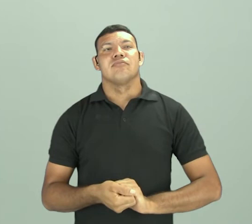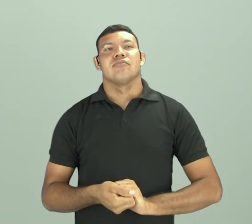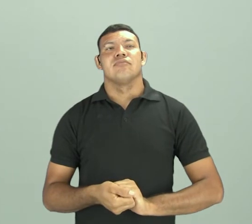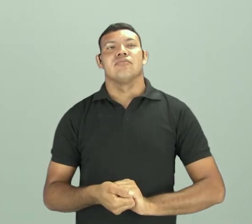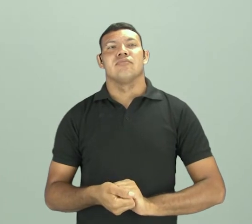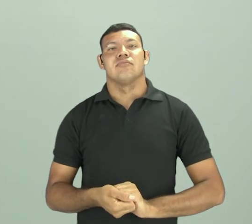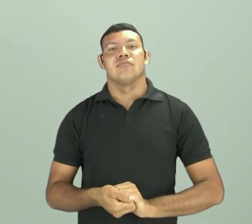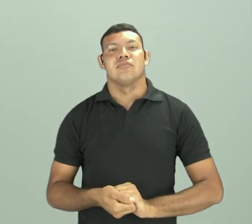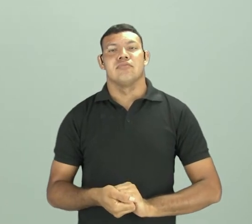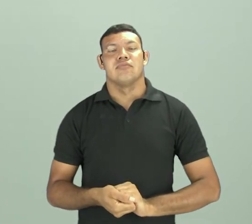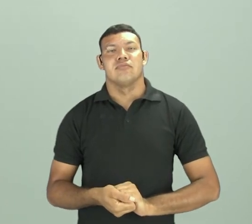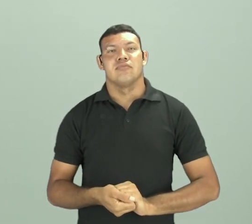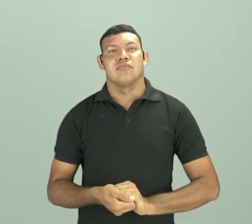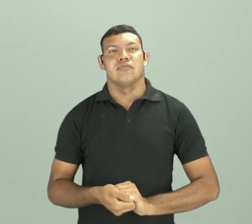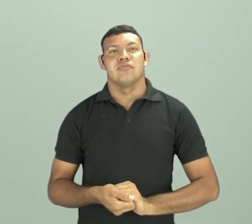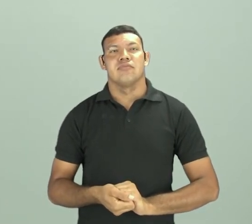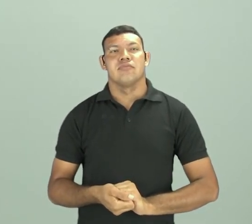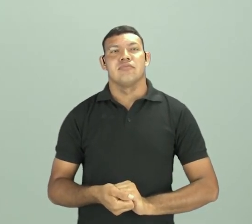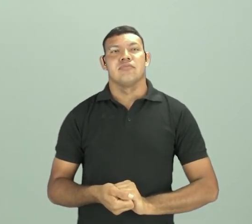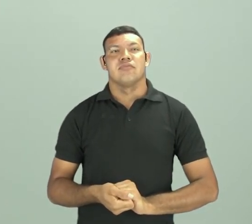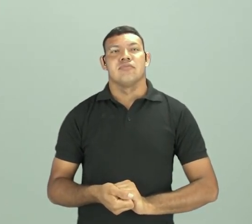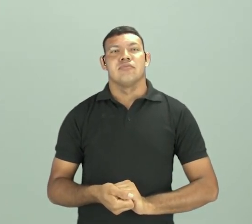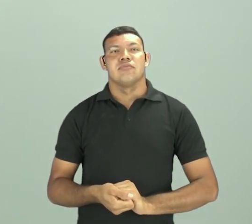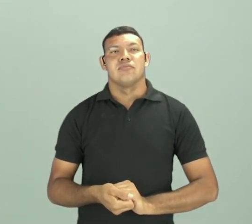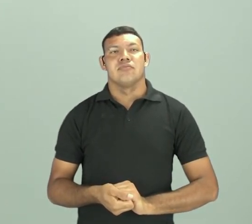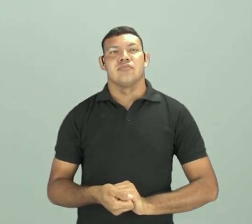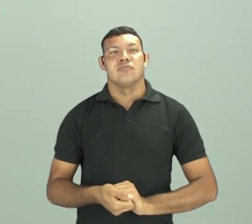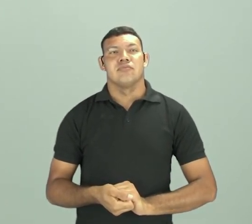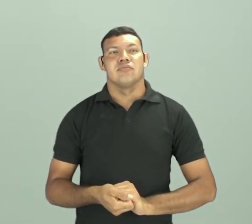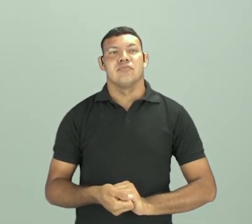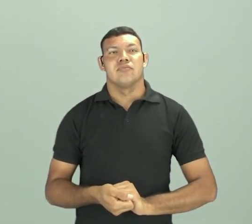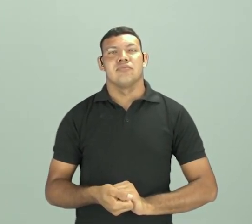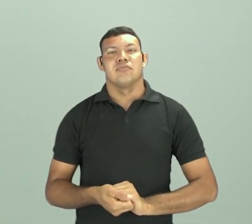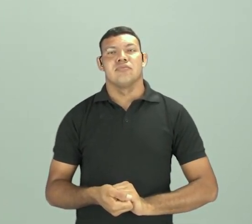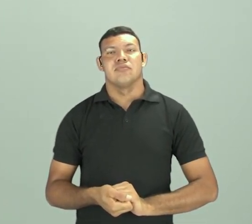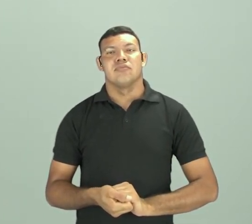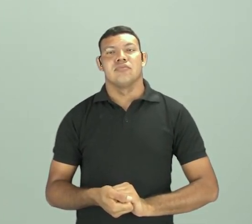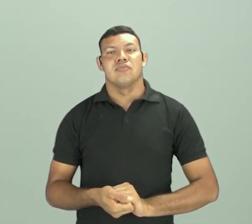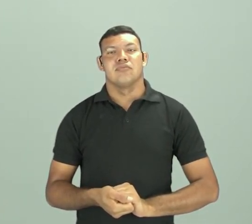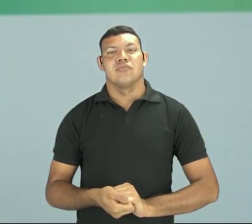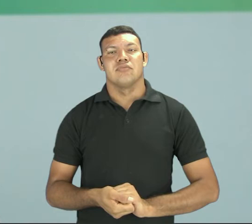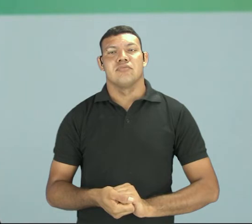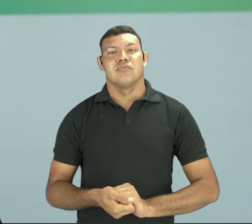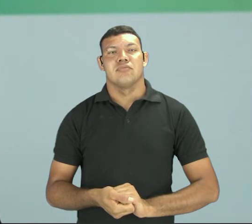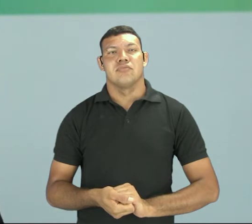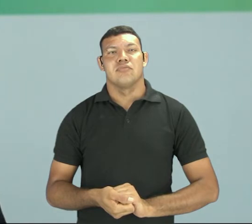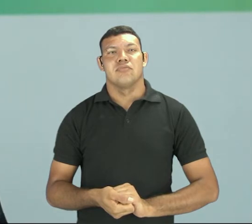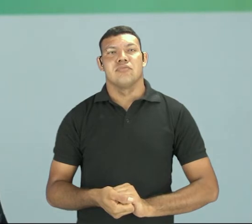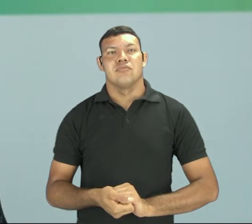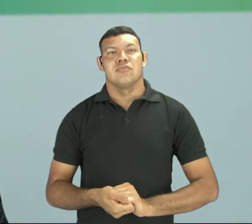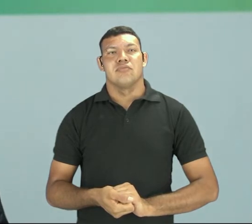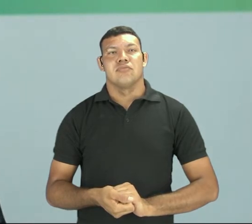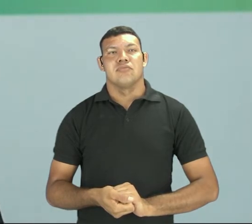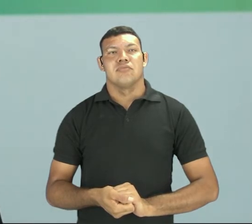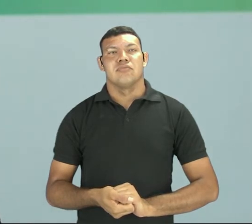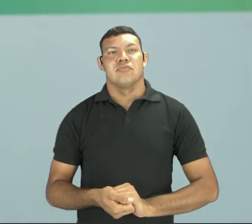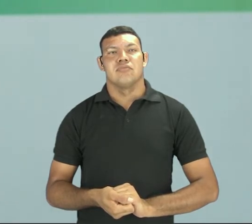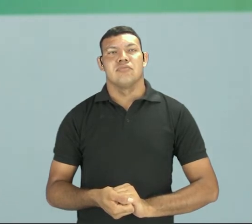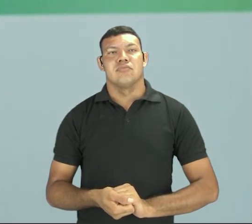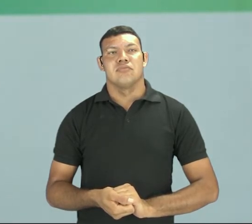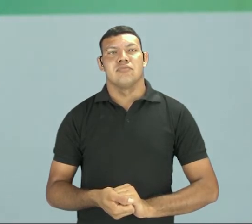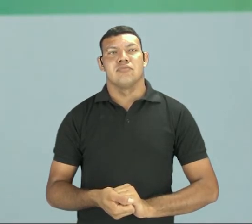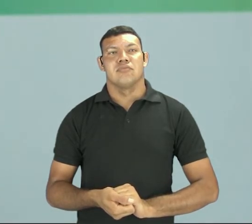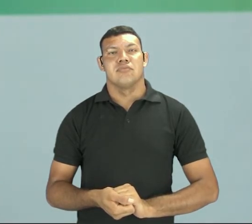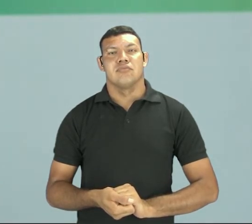So now here we have. The first one we have letter A. A new console is